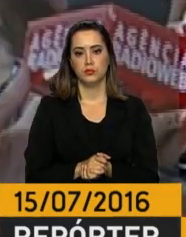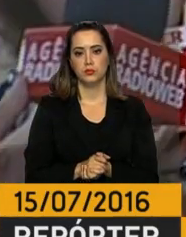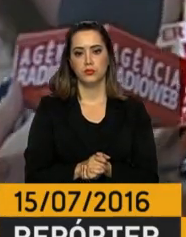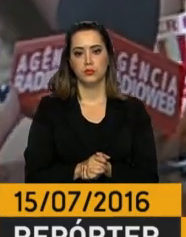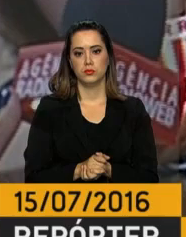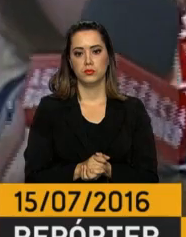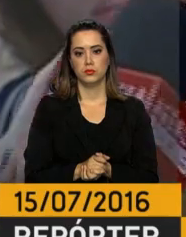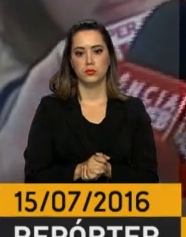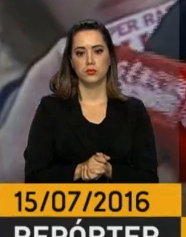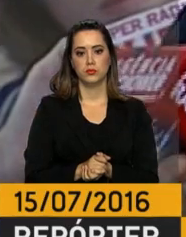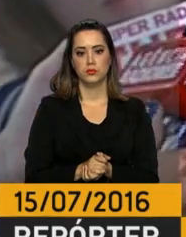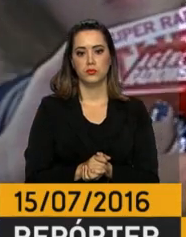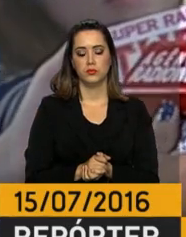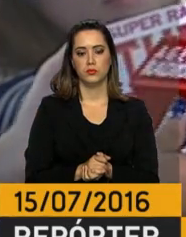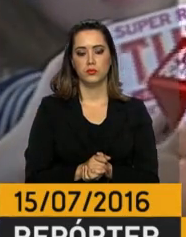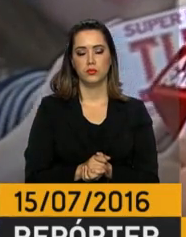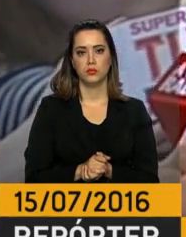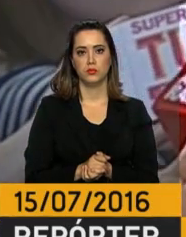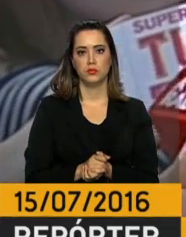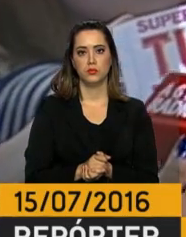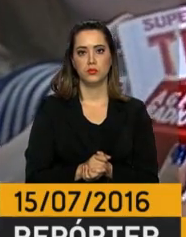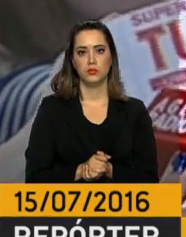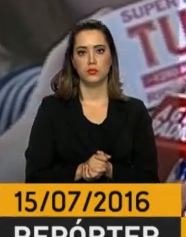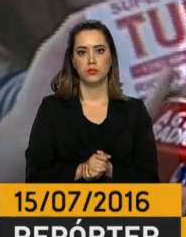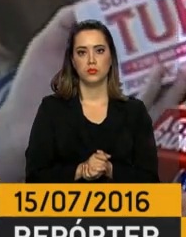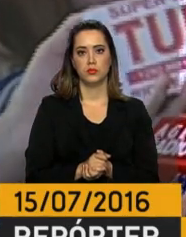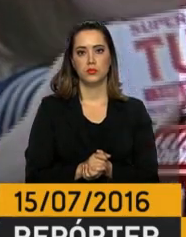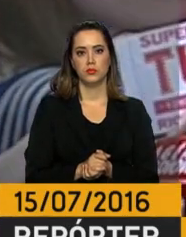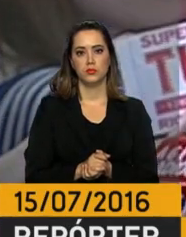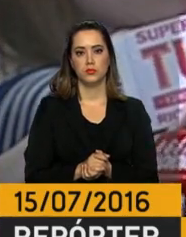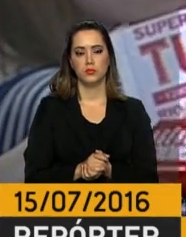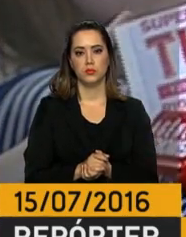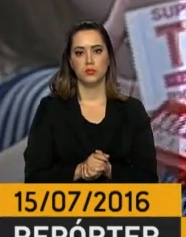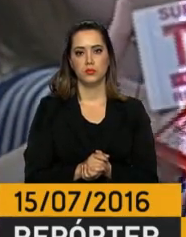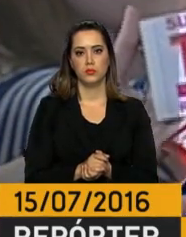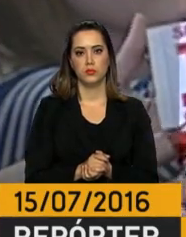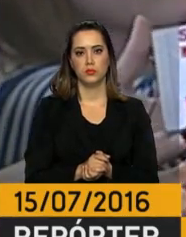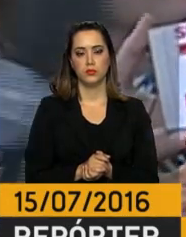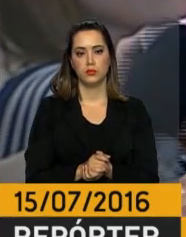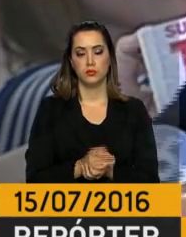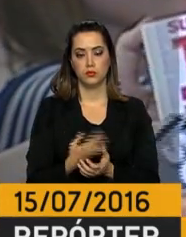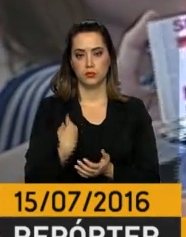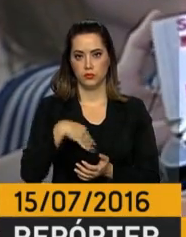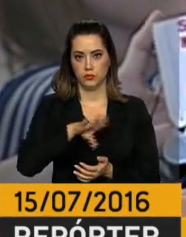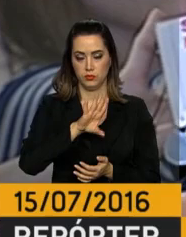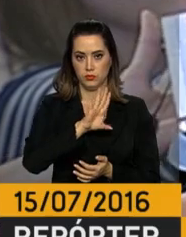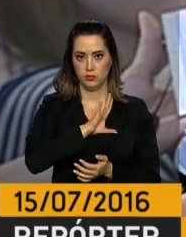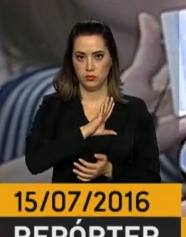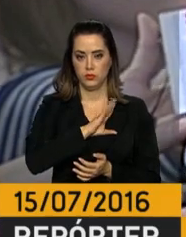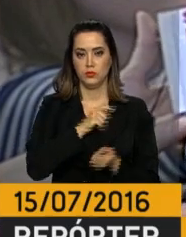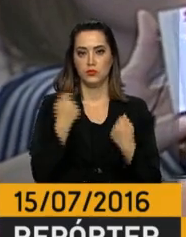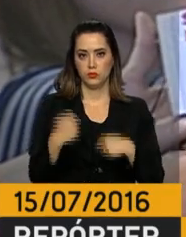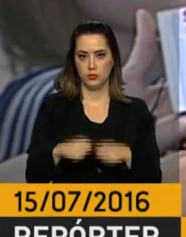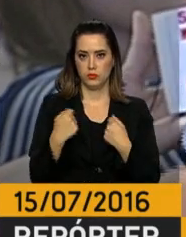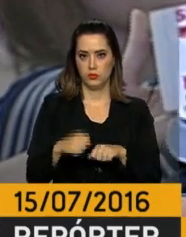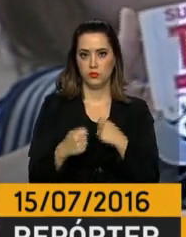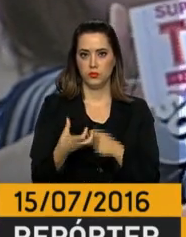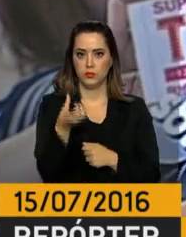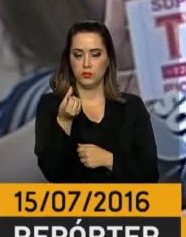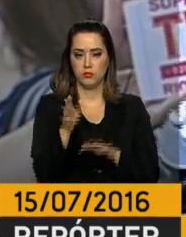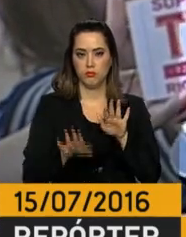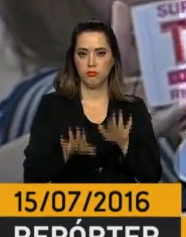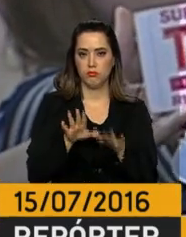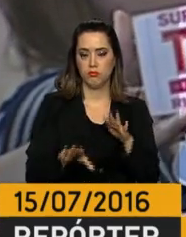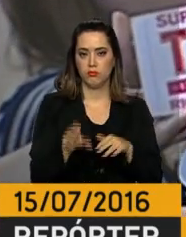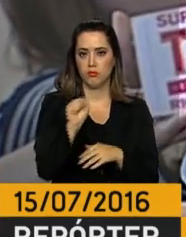coletiva. O senhor pode comentar? E em quanto tempo os senhores devem apresentar essa proposta? Nós precisaremos de 6 a 8 meses